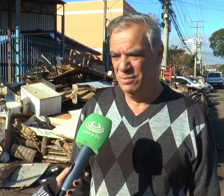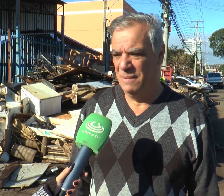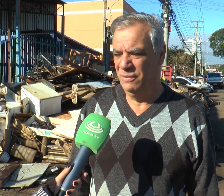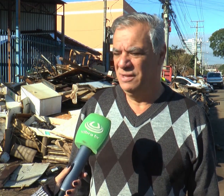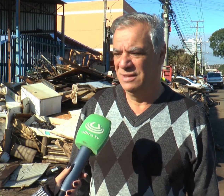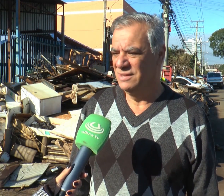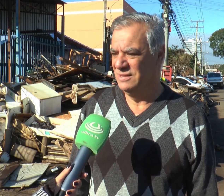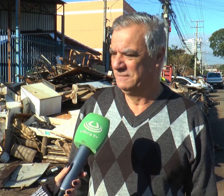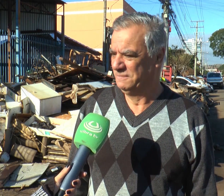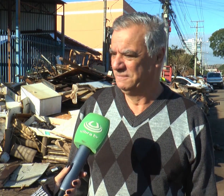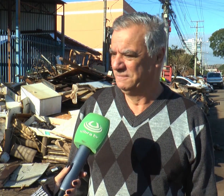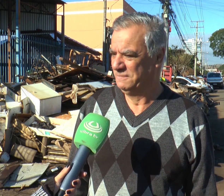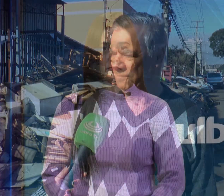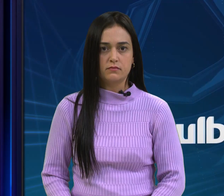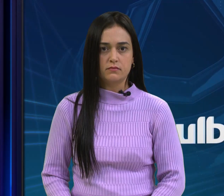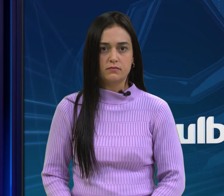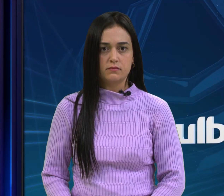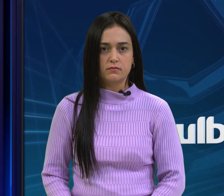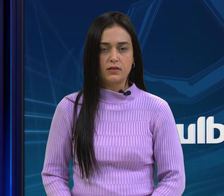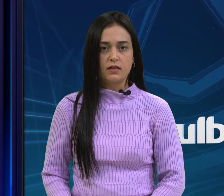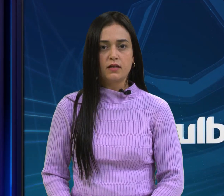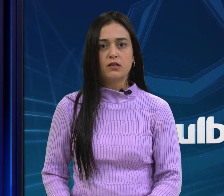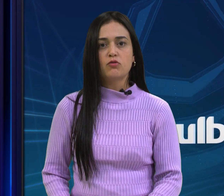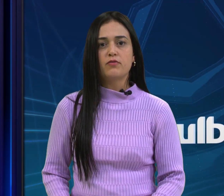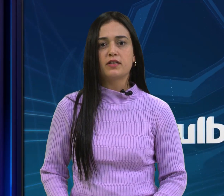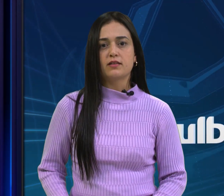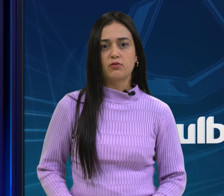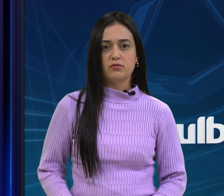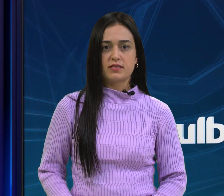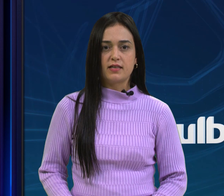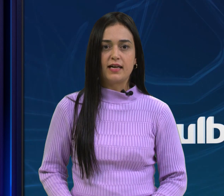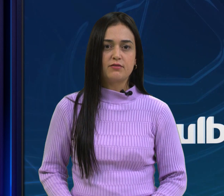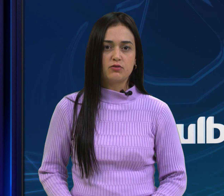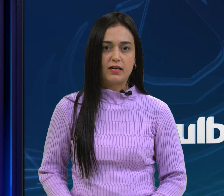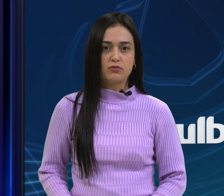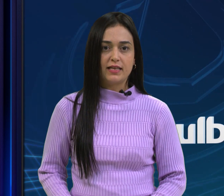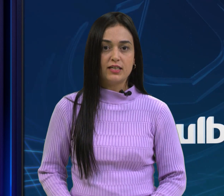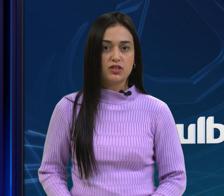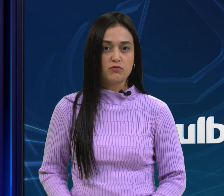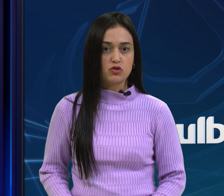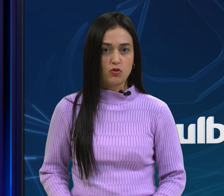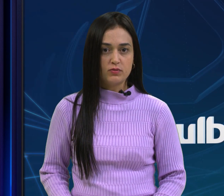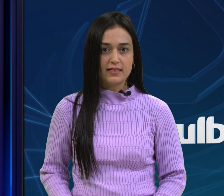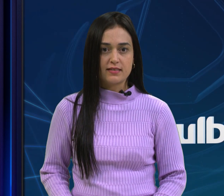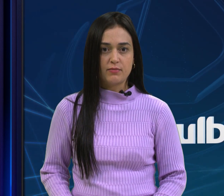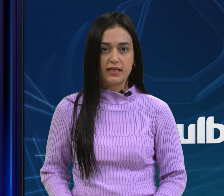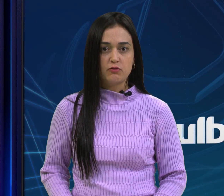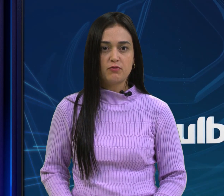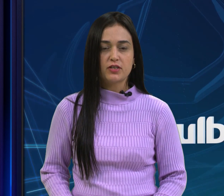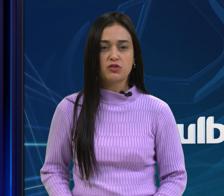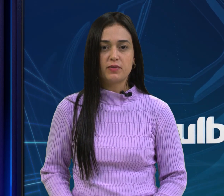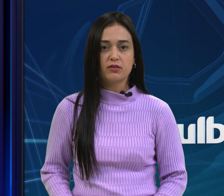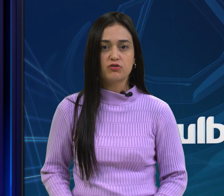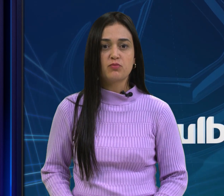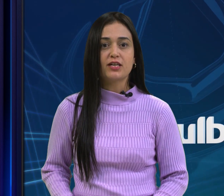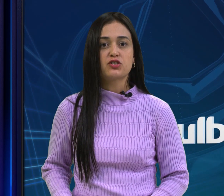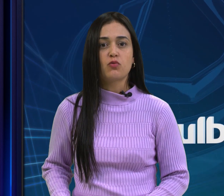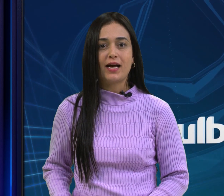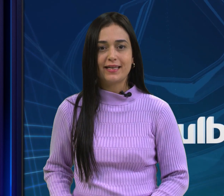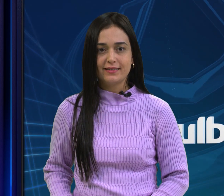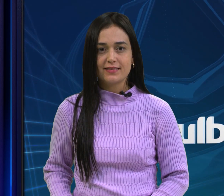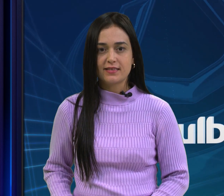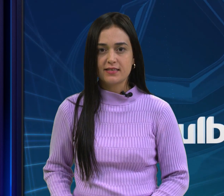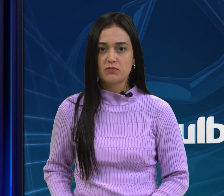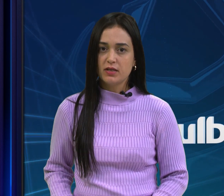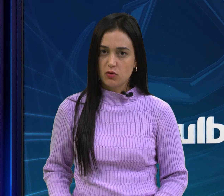a gente já vai ter que tomar providências né e o governador do Estado Eduardo Leite anunciou nesta manhã um investimento de mais